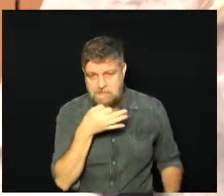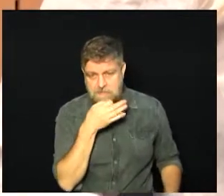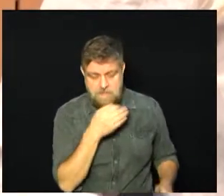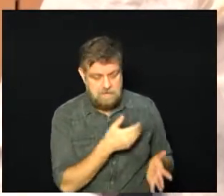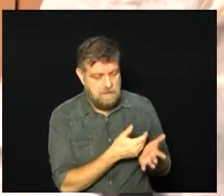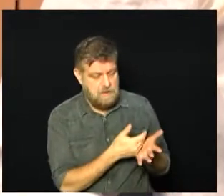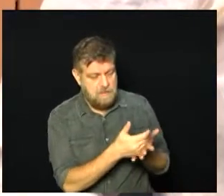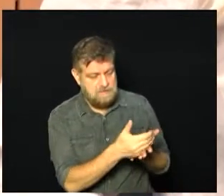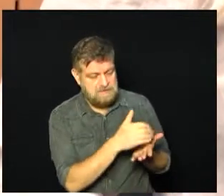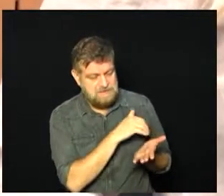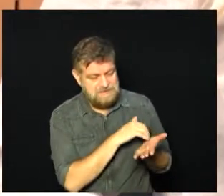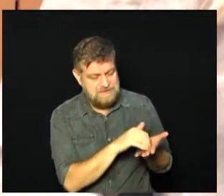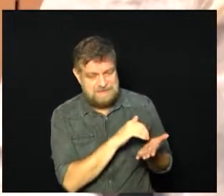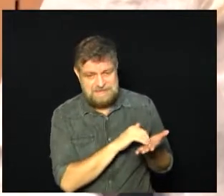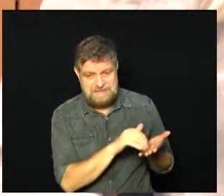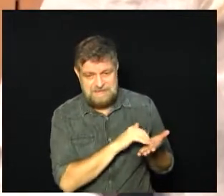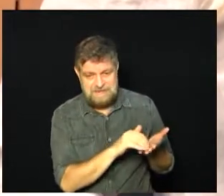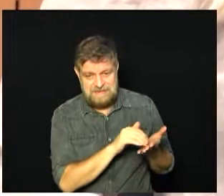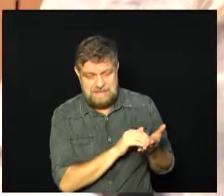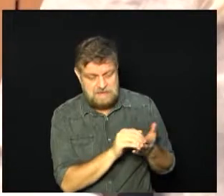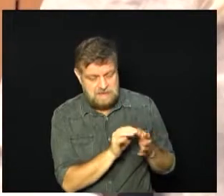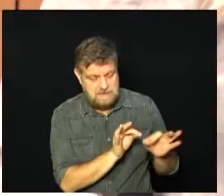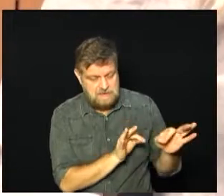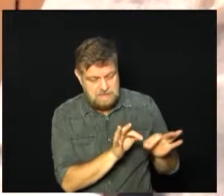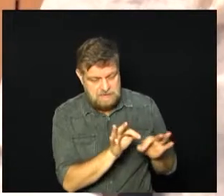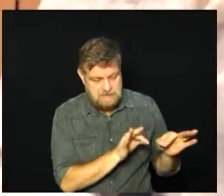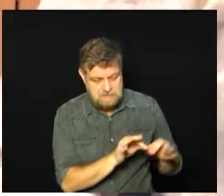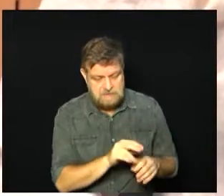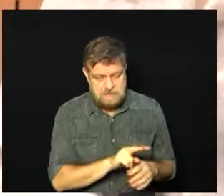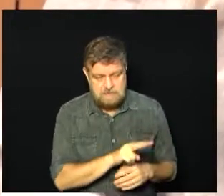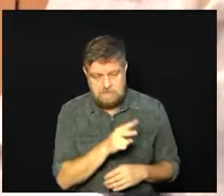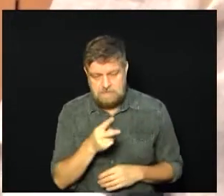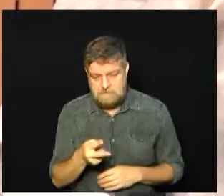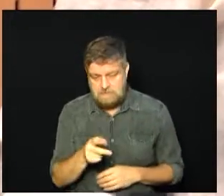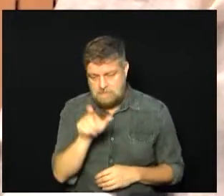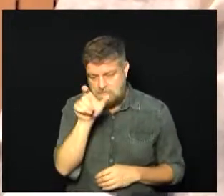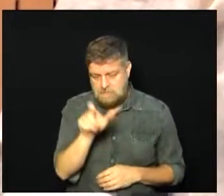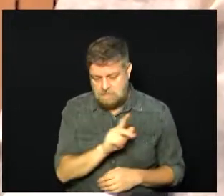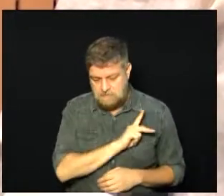fala da secretária de Planejamento, depois o presidente da INDEC.